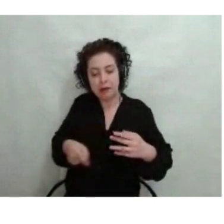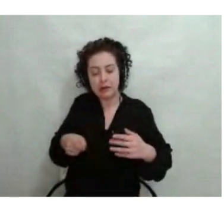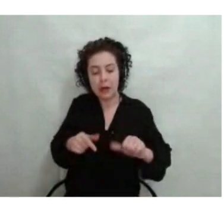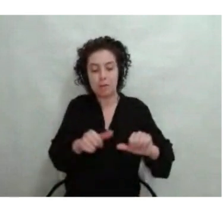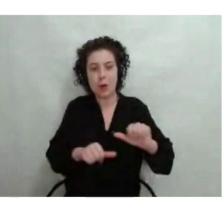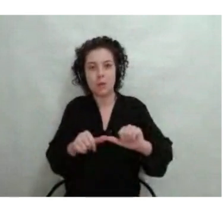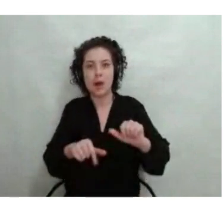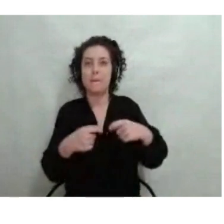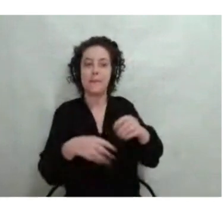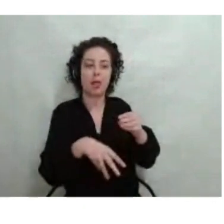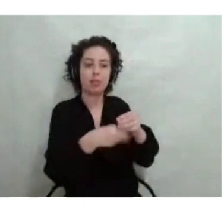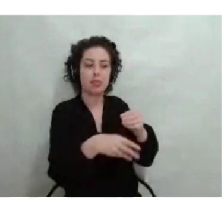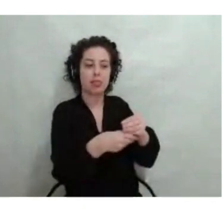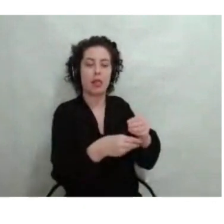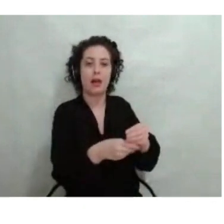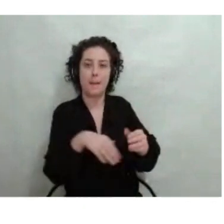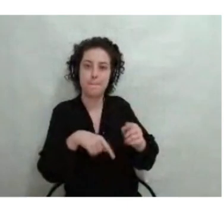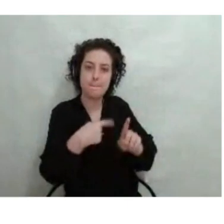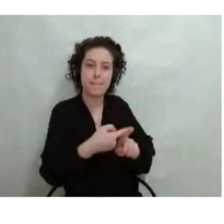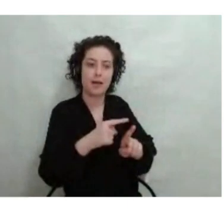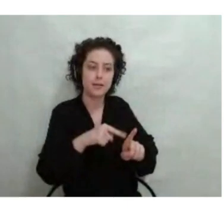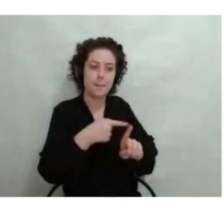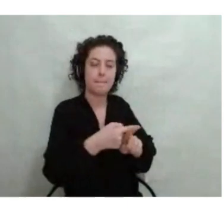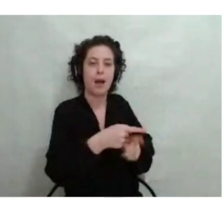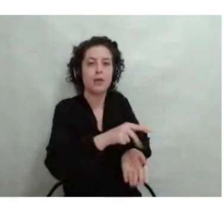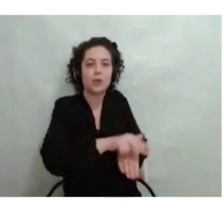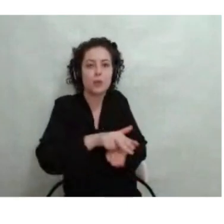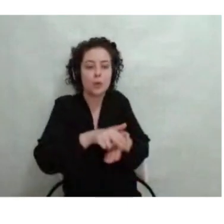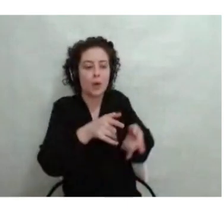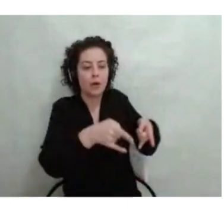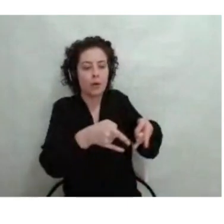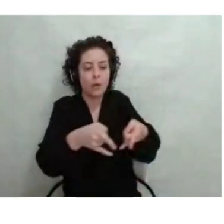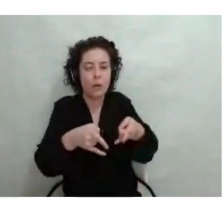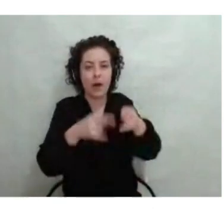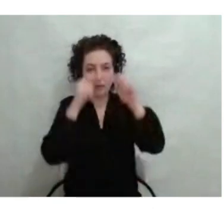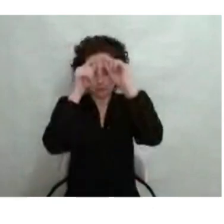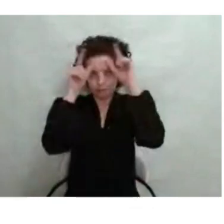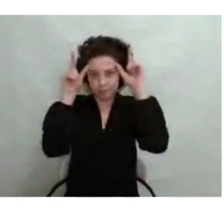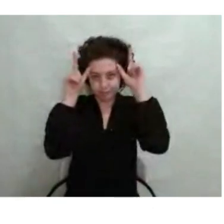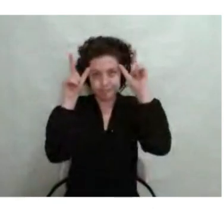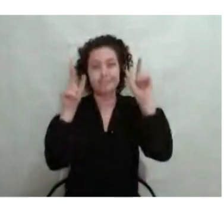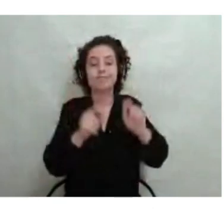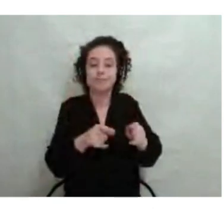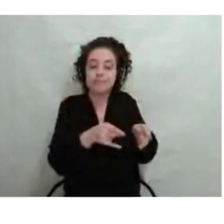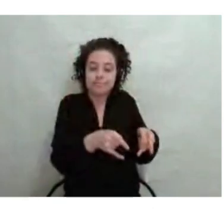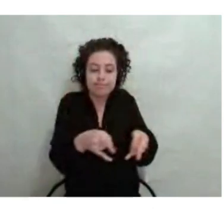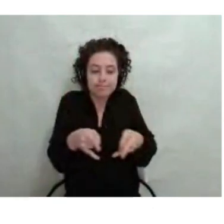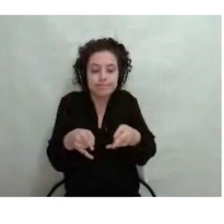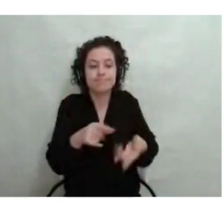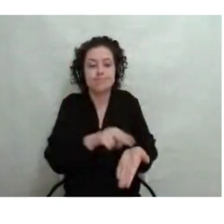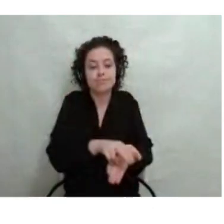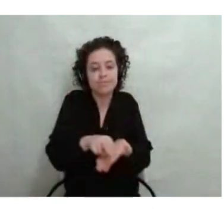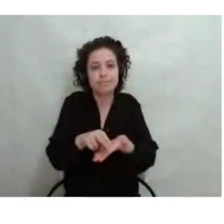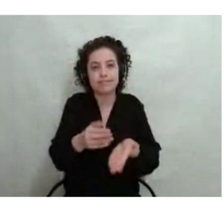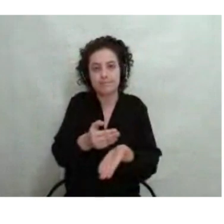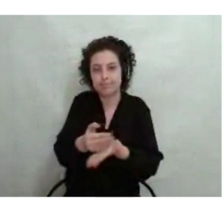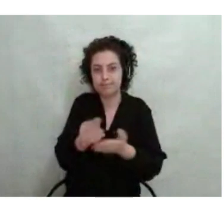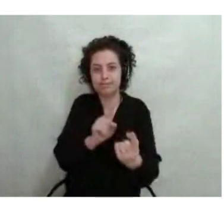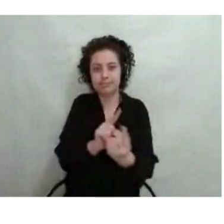leitos de UTI e de enfermaria. Nós também tivemos o início do atendimento das